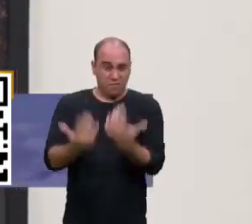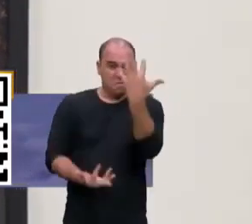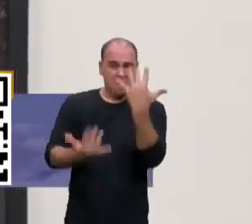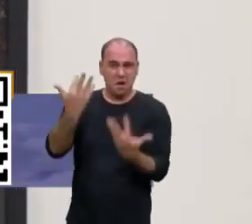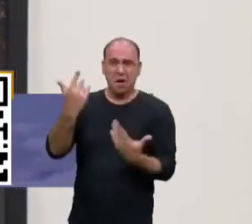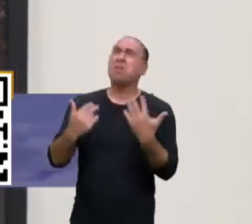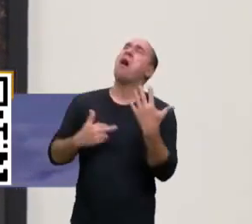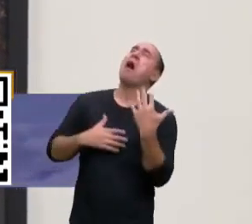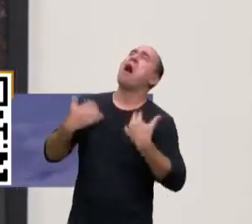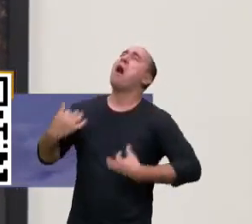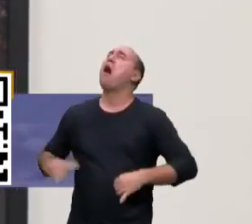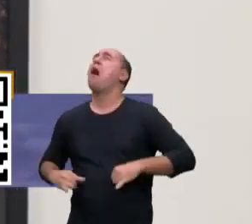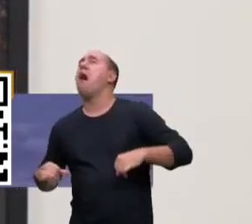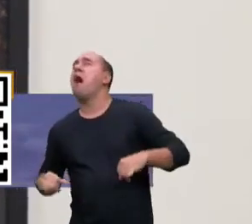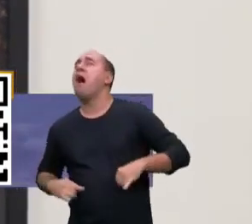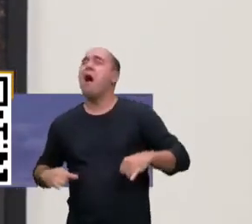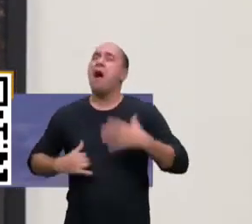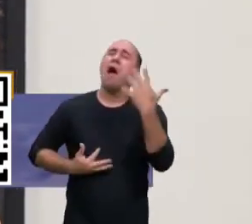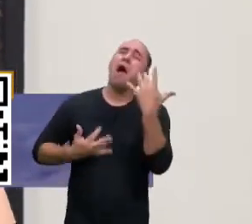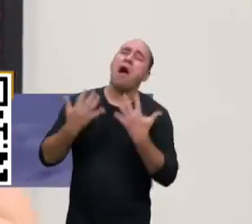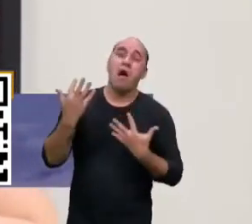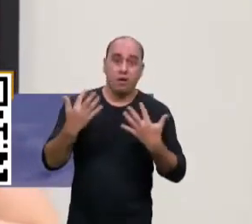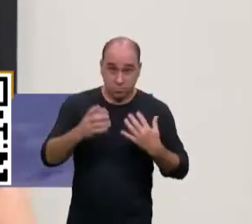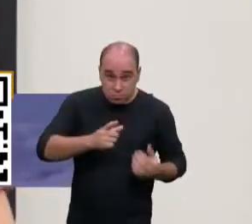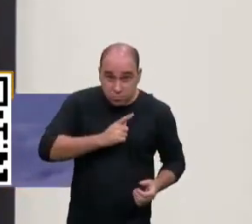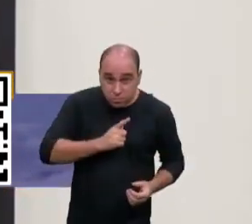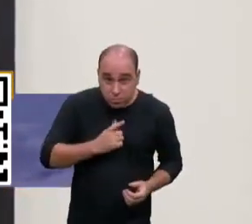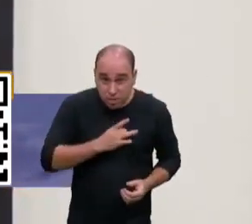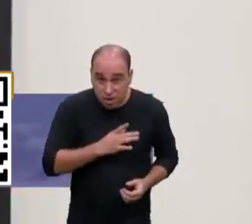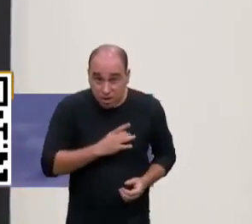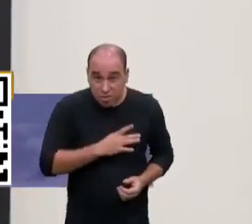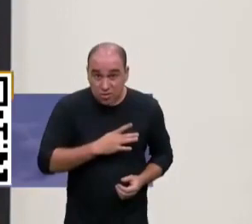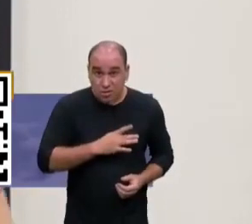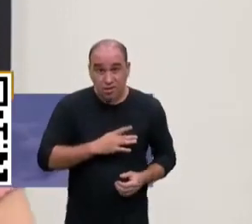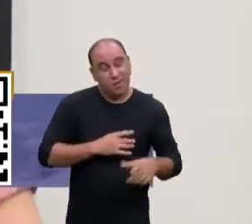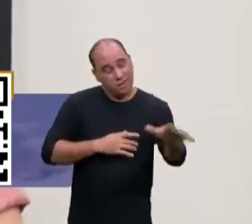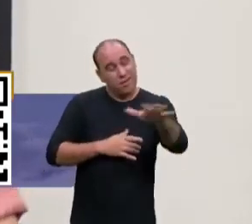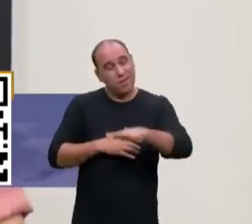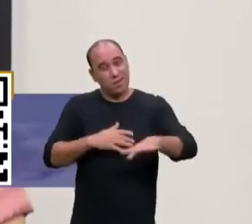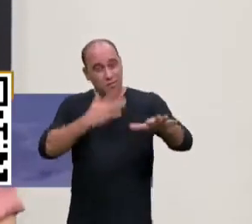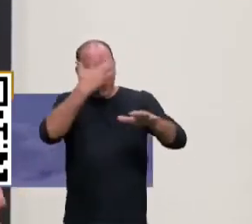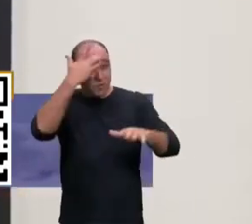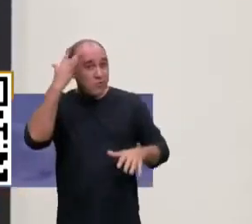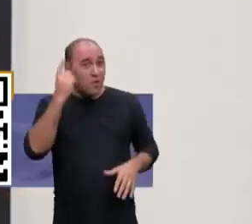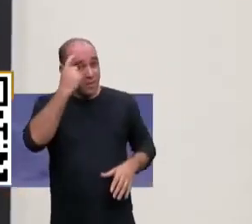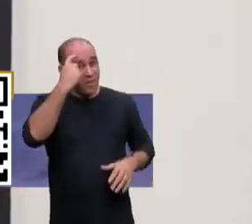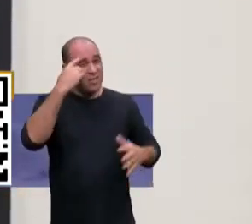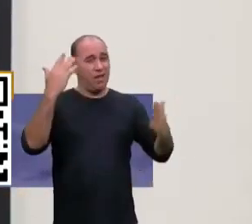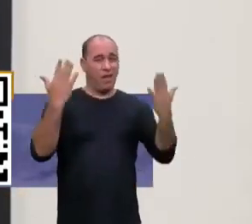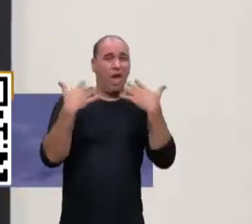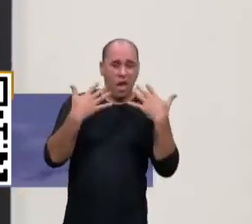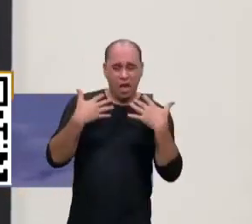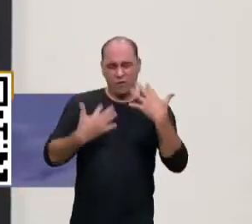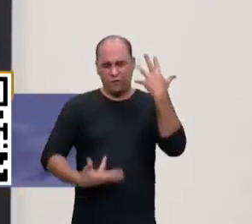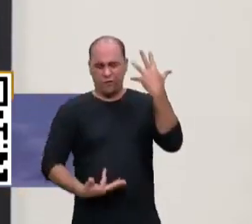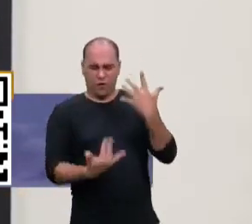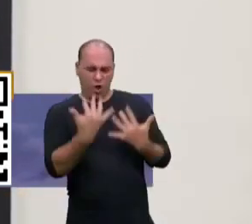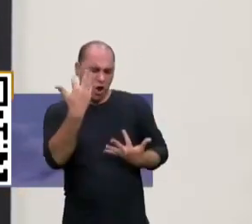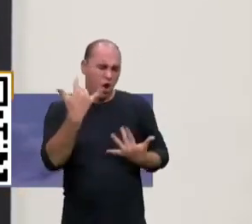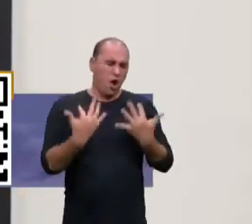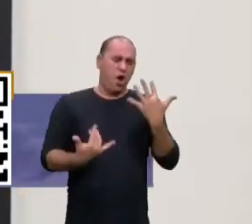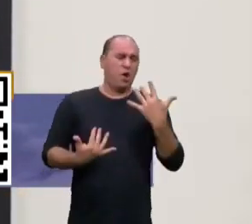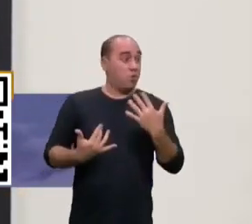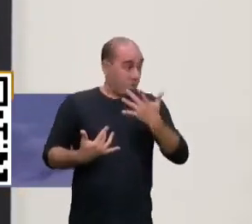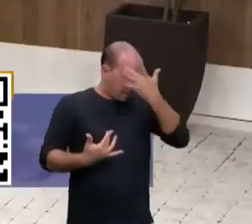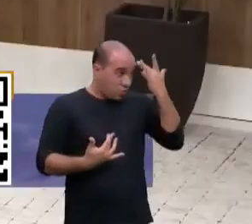inferno e aí pastor no Imaginário das pessoas o inferno é um lugar quente com fogo de Sofrimento Eterno para pessoas que